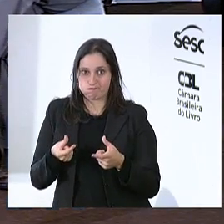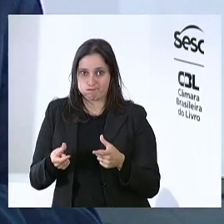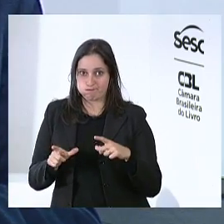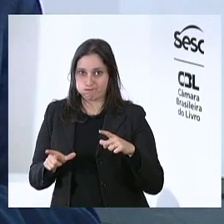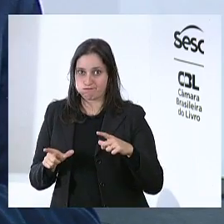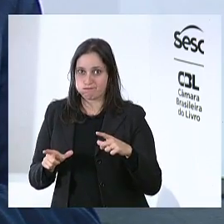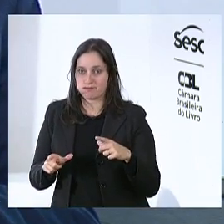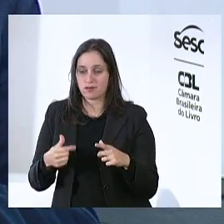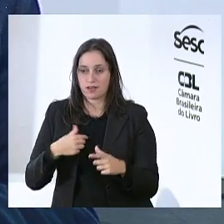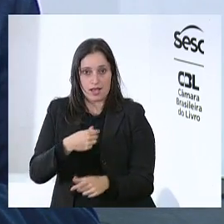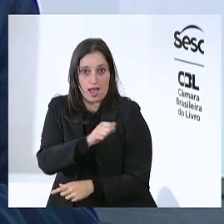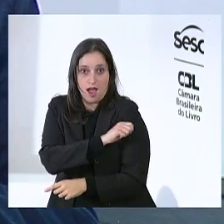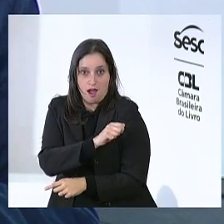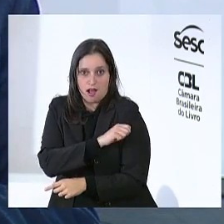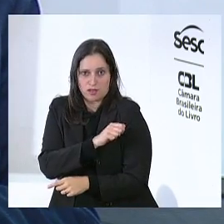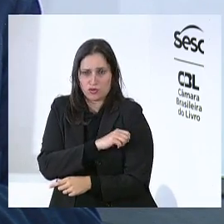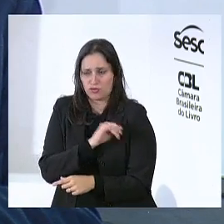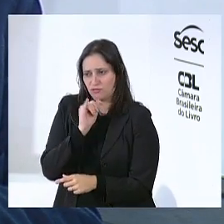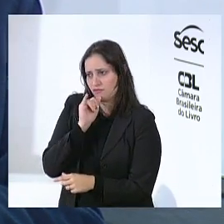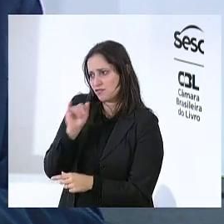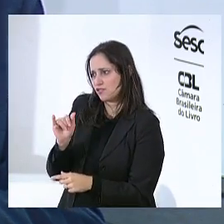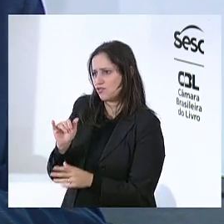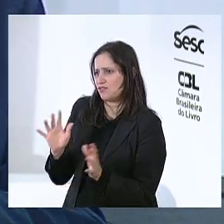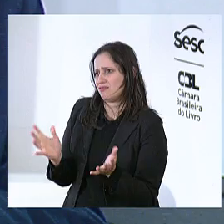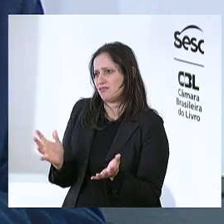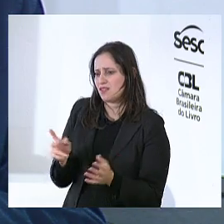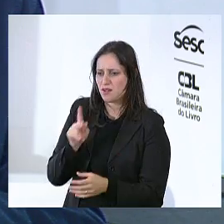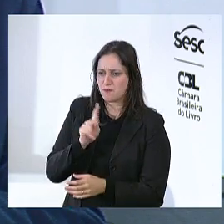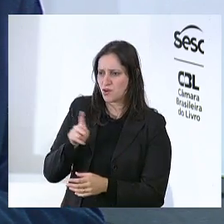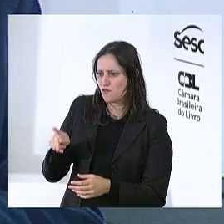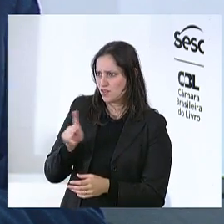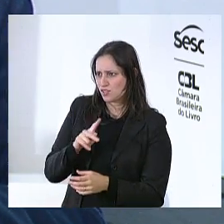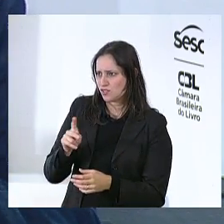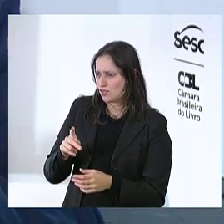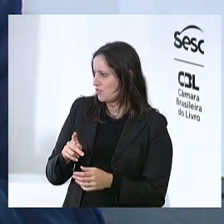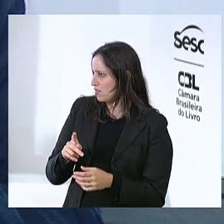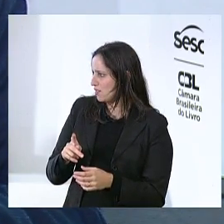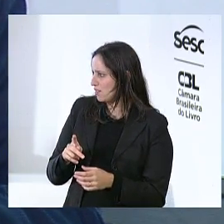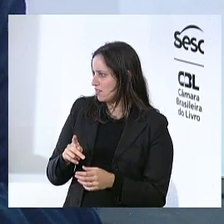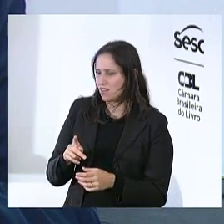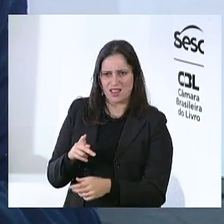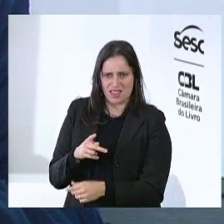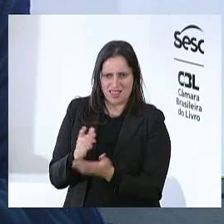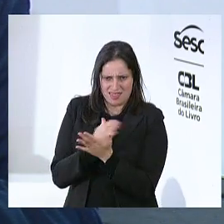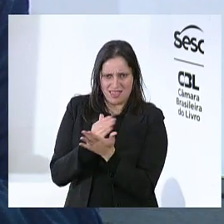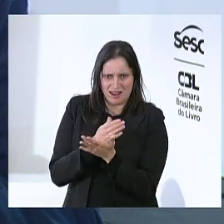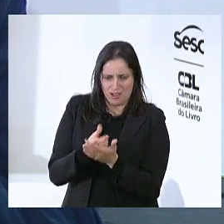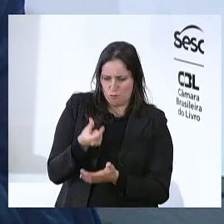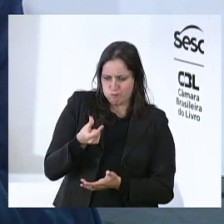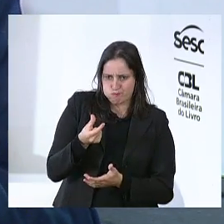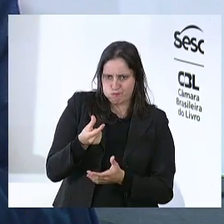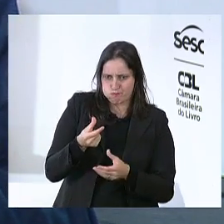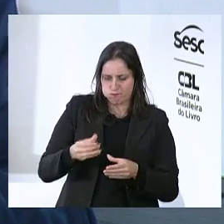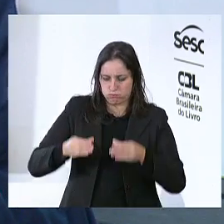uns alunos me disseram, professor, livro que fica de pé, esquece.